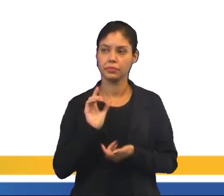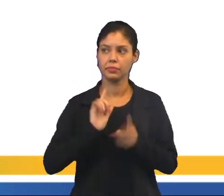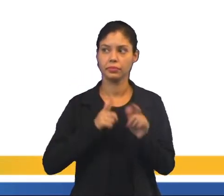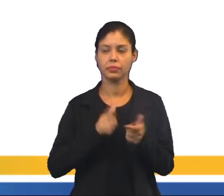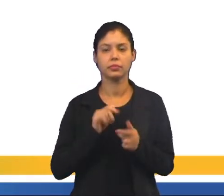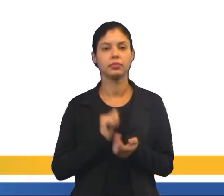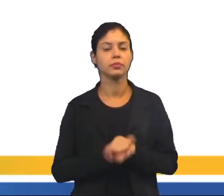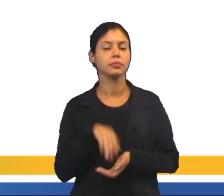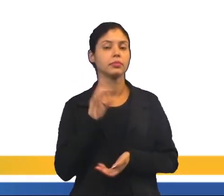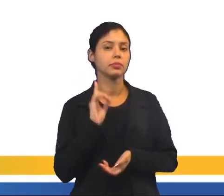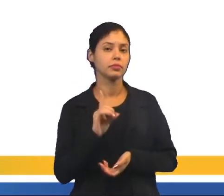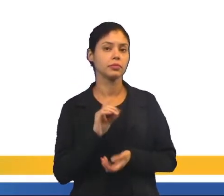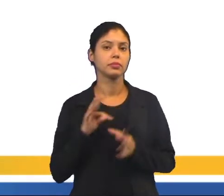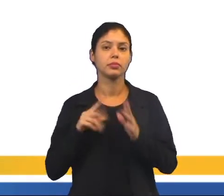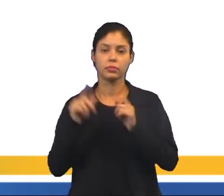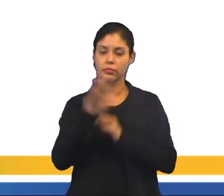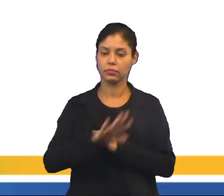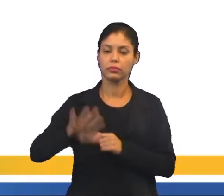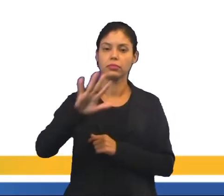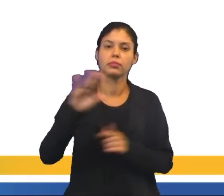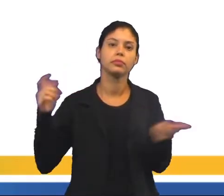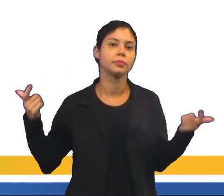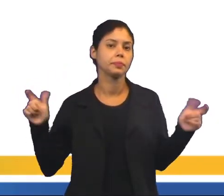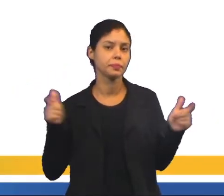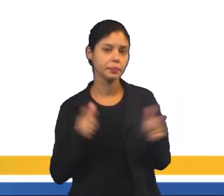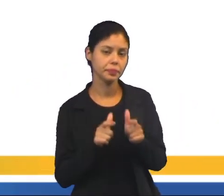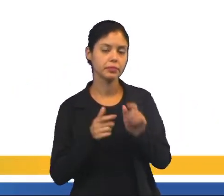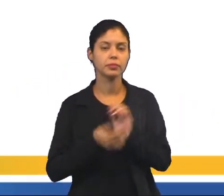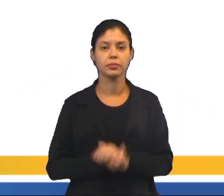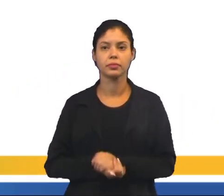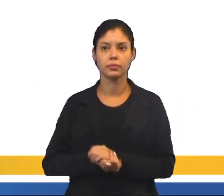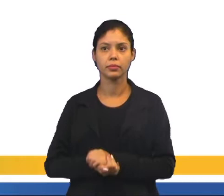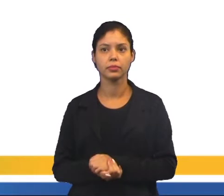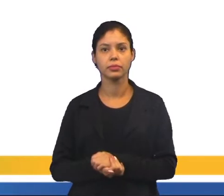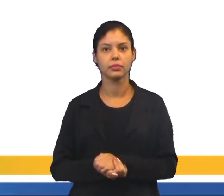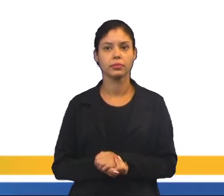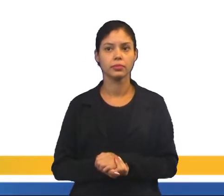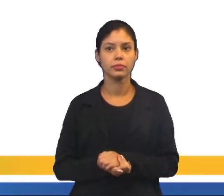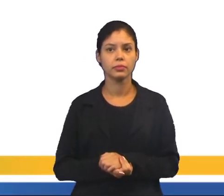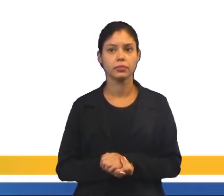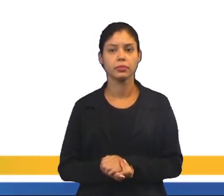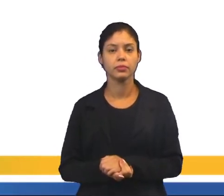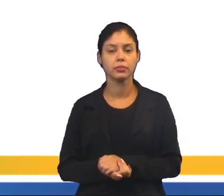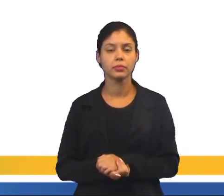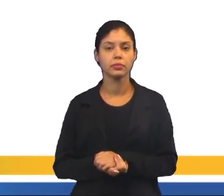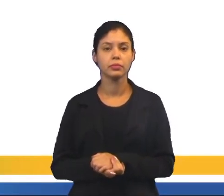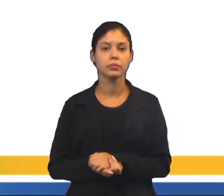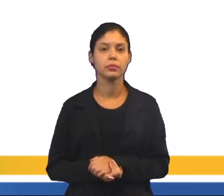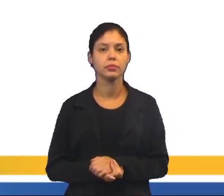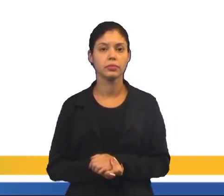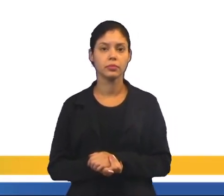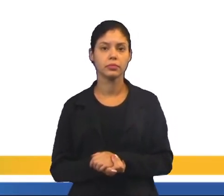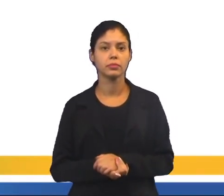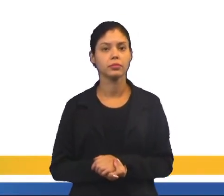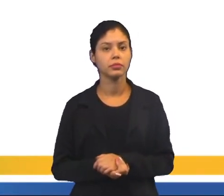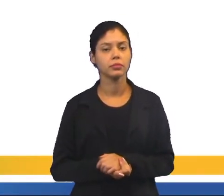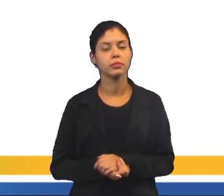na letra D, que totalmente foi reduzido, né? Foi reduzido aí praticamente,